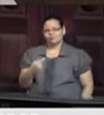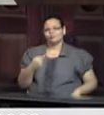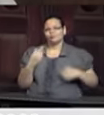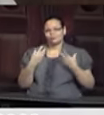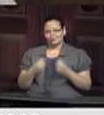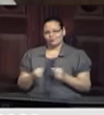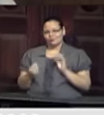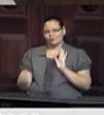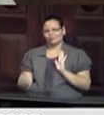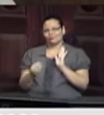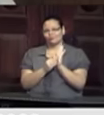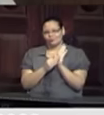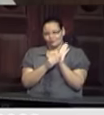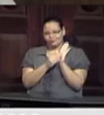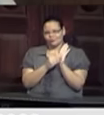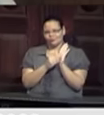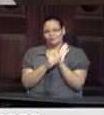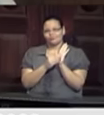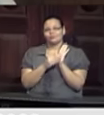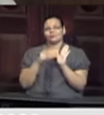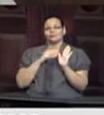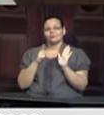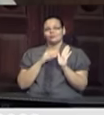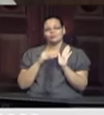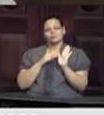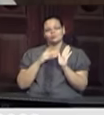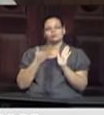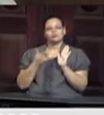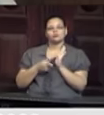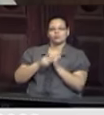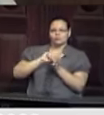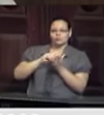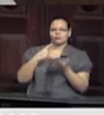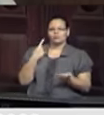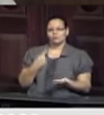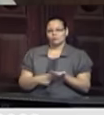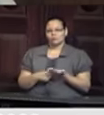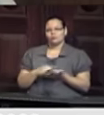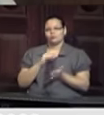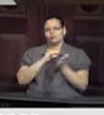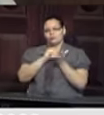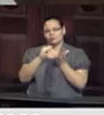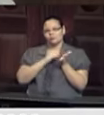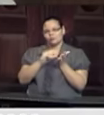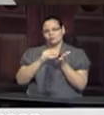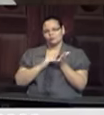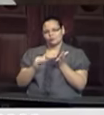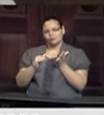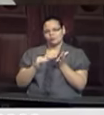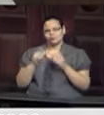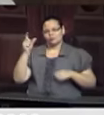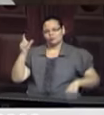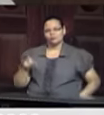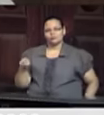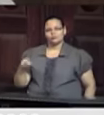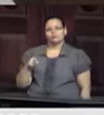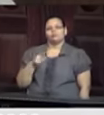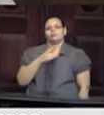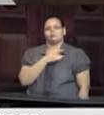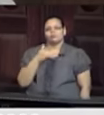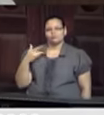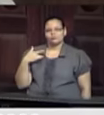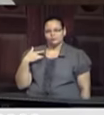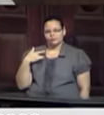aprovou uma emenda que já tinha sido acordada, inclusive, com o secretário de Saúde, para